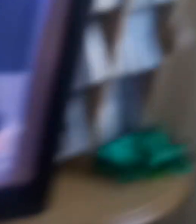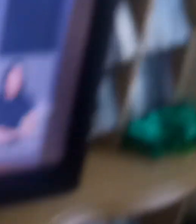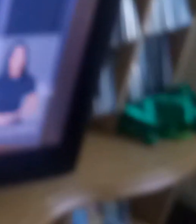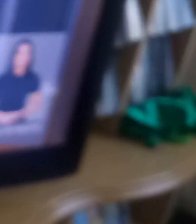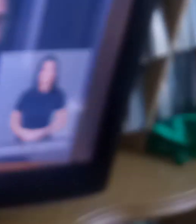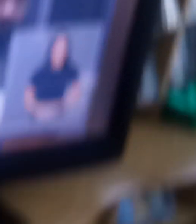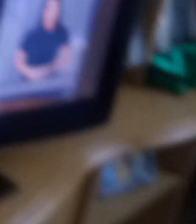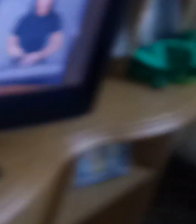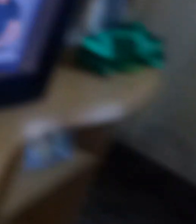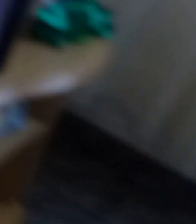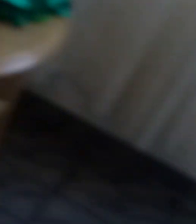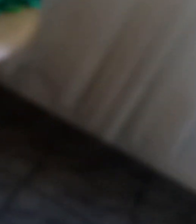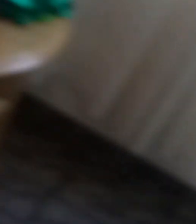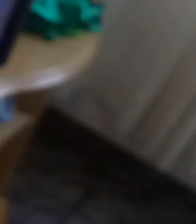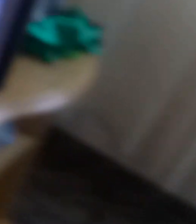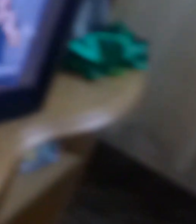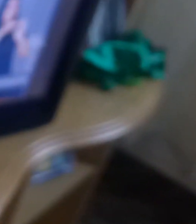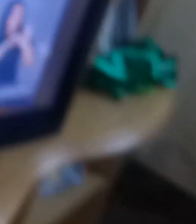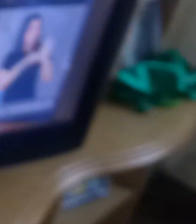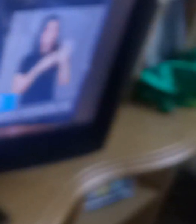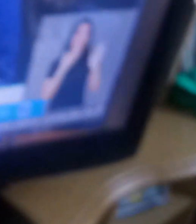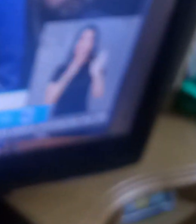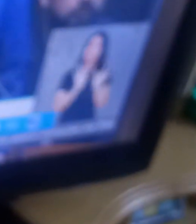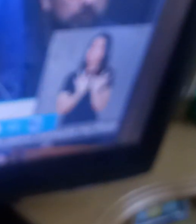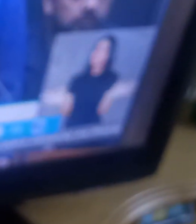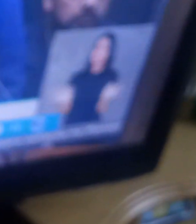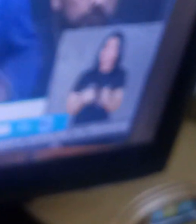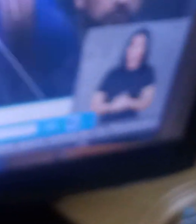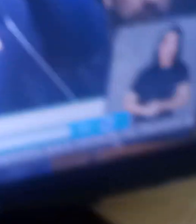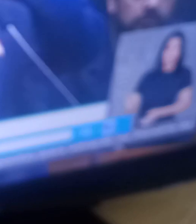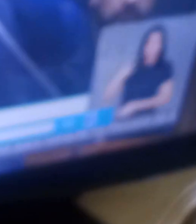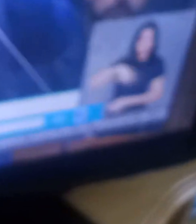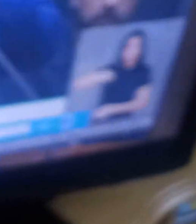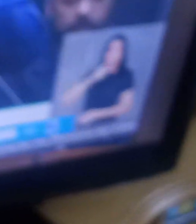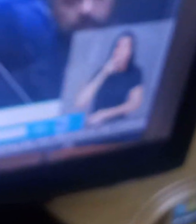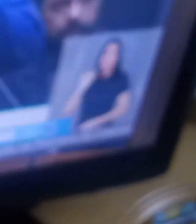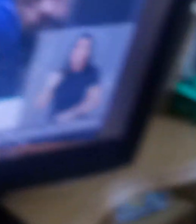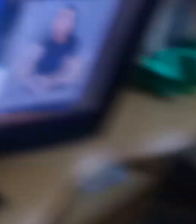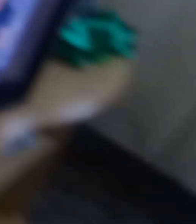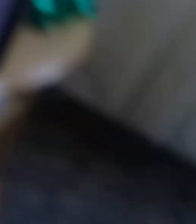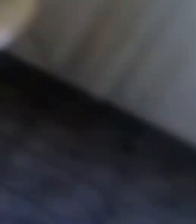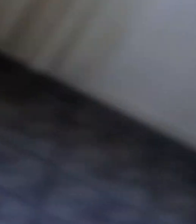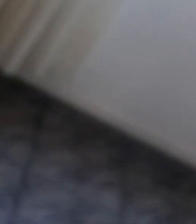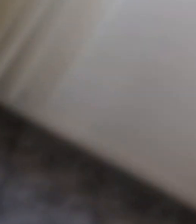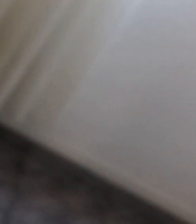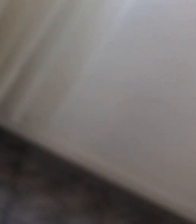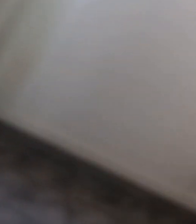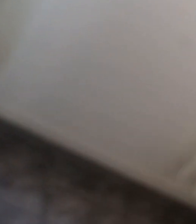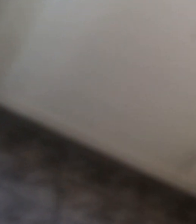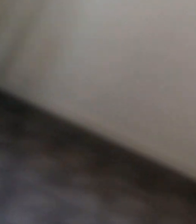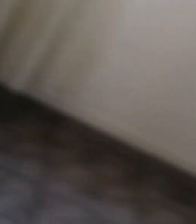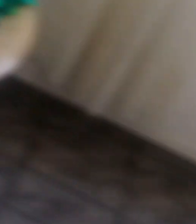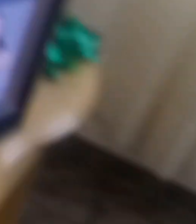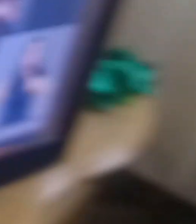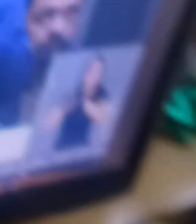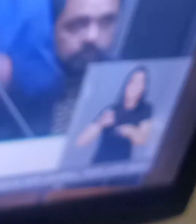Nossa pauta é simples para aqueles jovens, trabalhador, pai de família que está na beira da pista já há 10